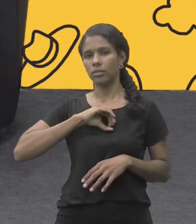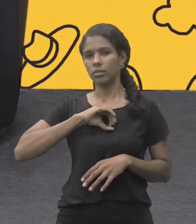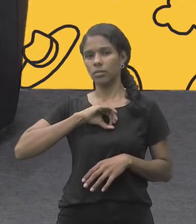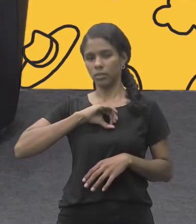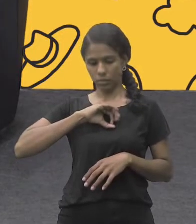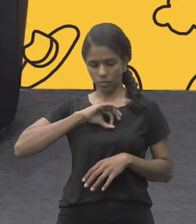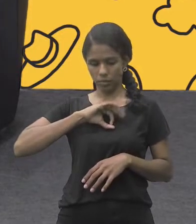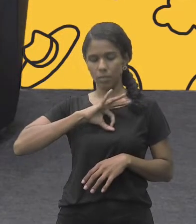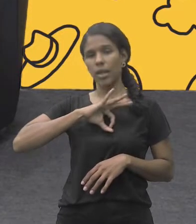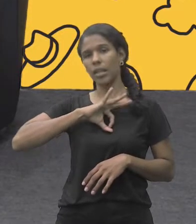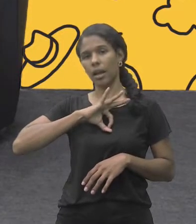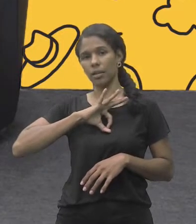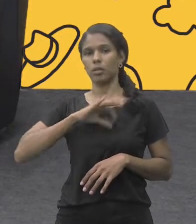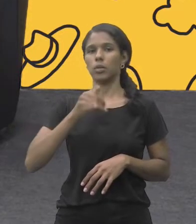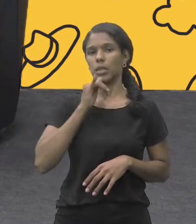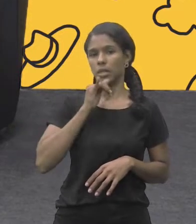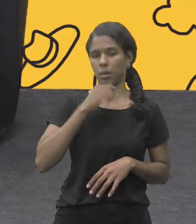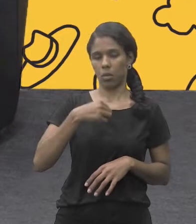ver.